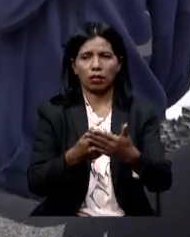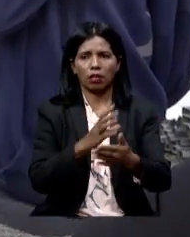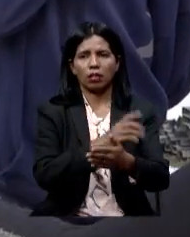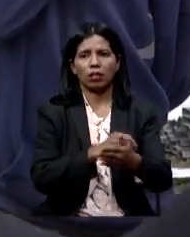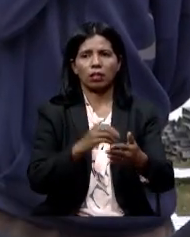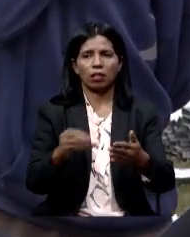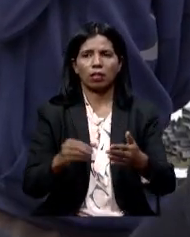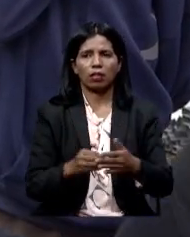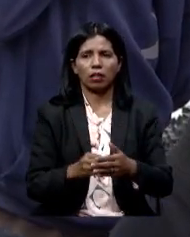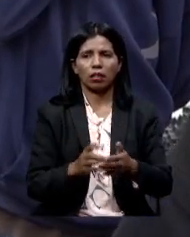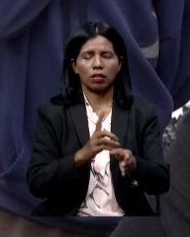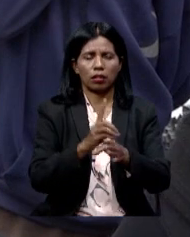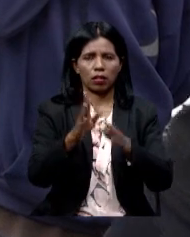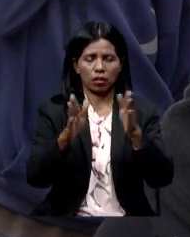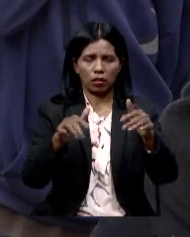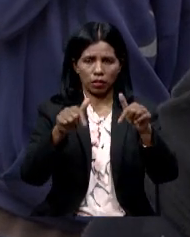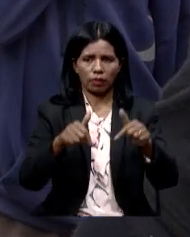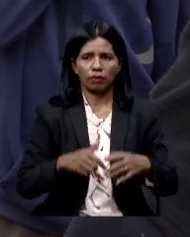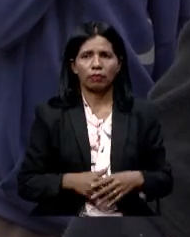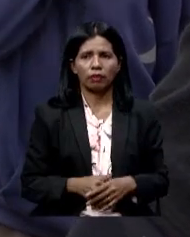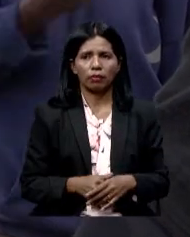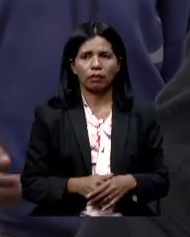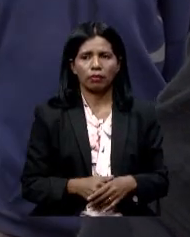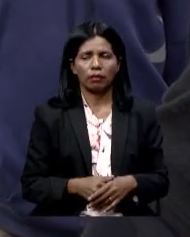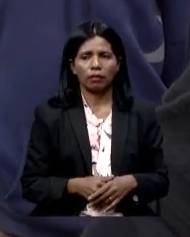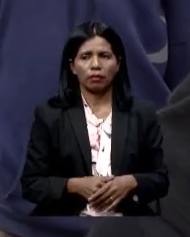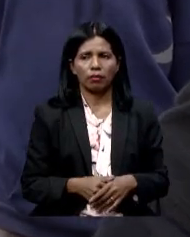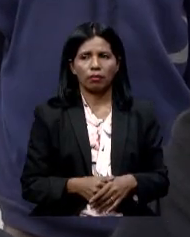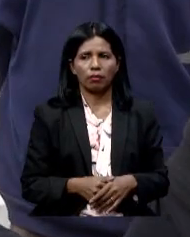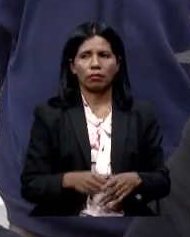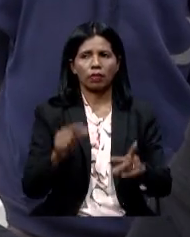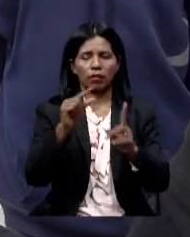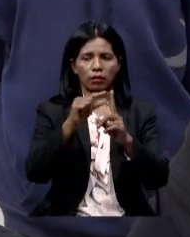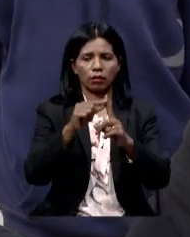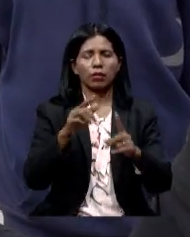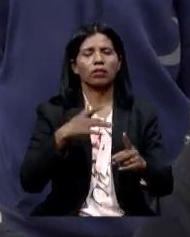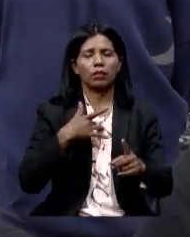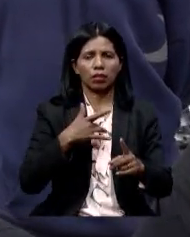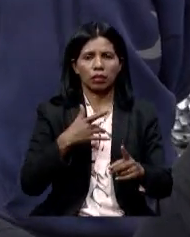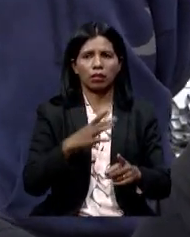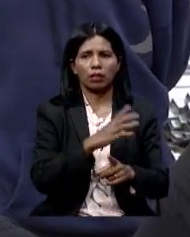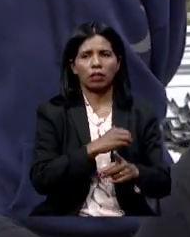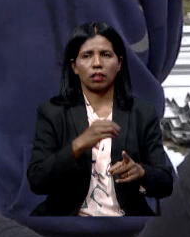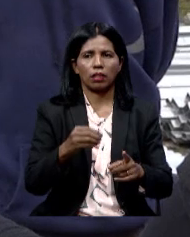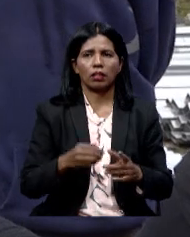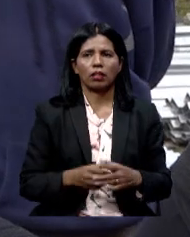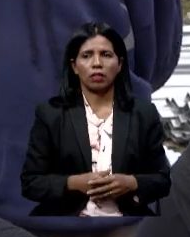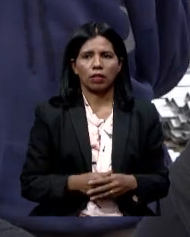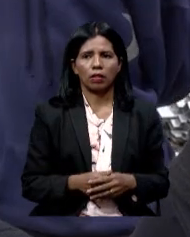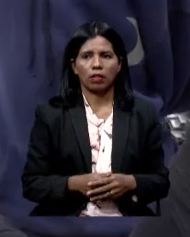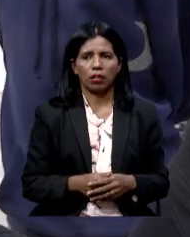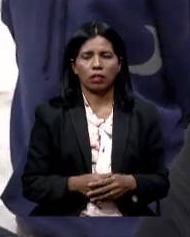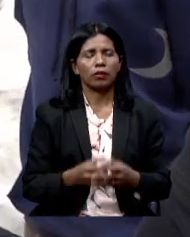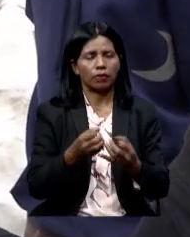trisi diritiri ne ne maka difuan sindikatak rohon non honinin tohoi